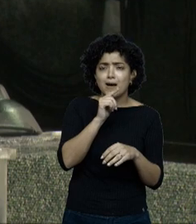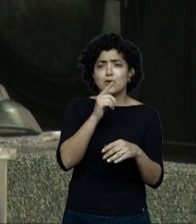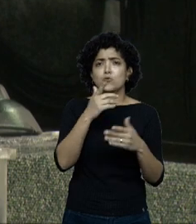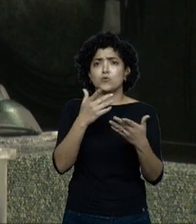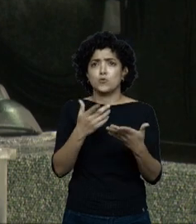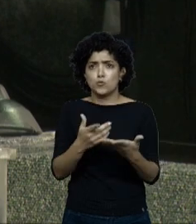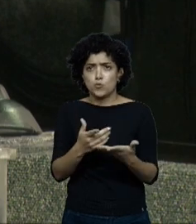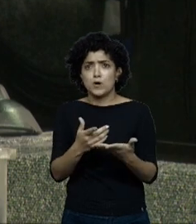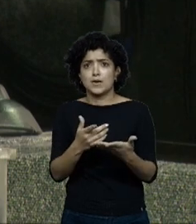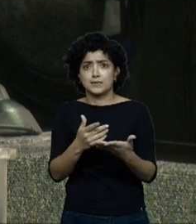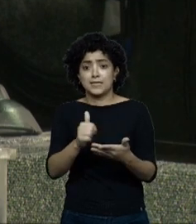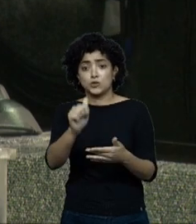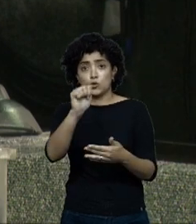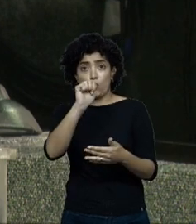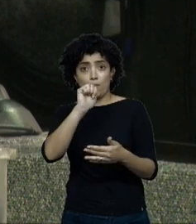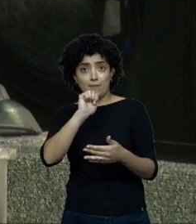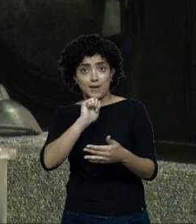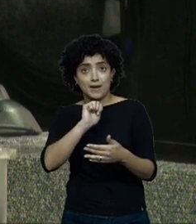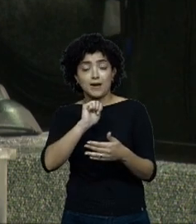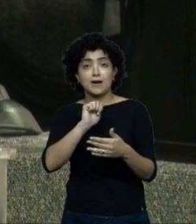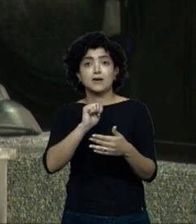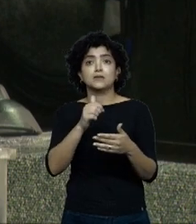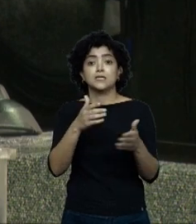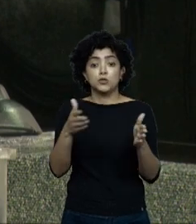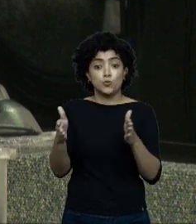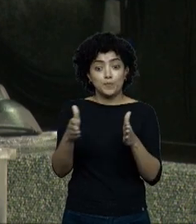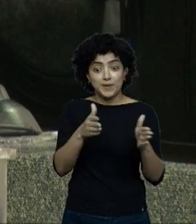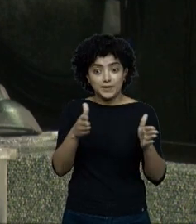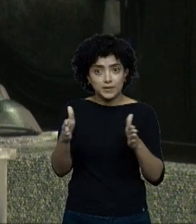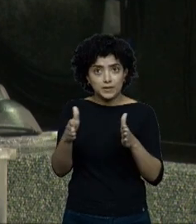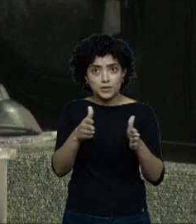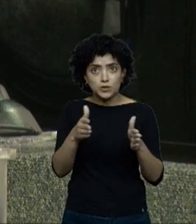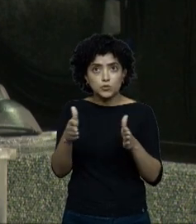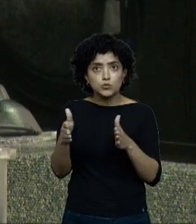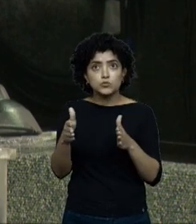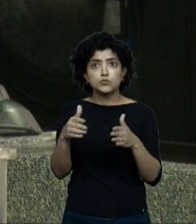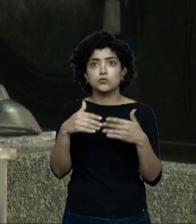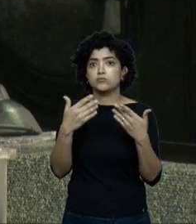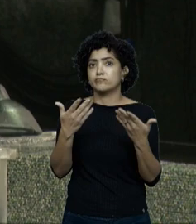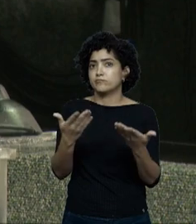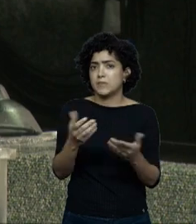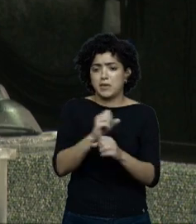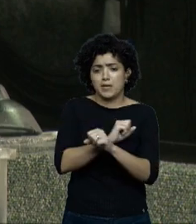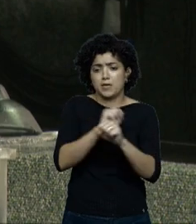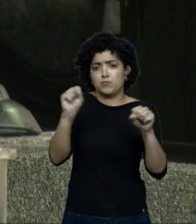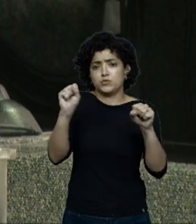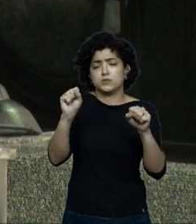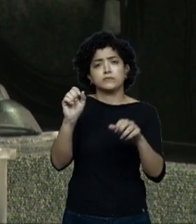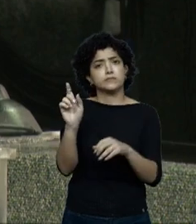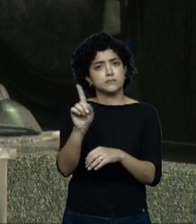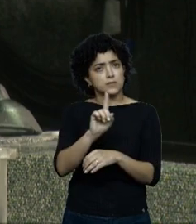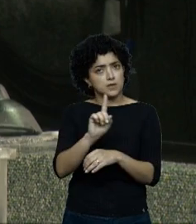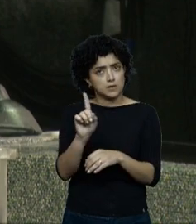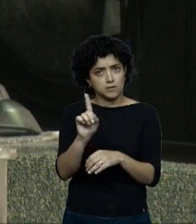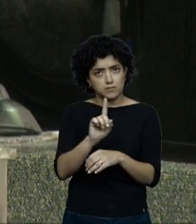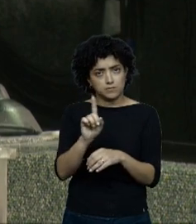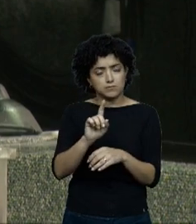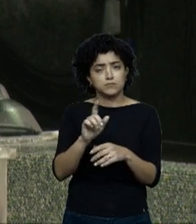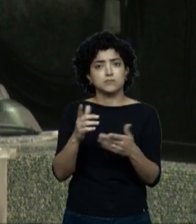uma água molhar garganta durante o tempo que está esperando para escolha não é impossível né